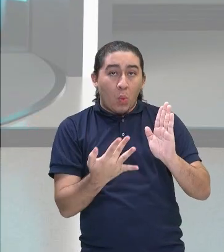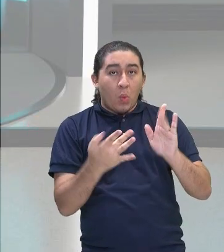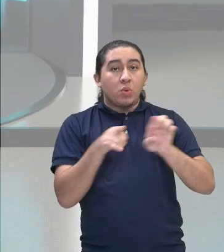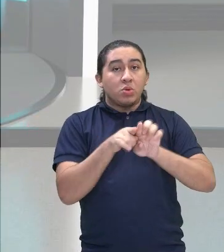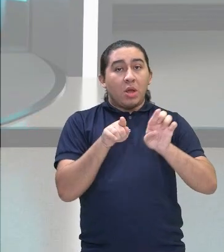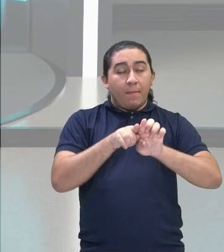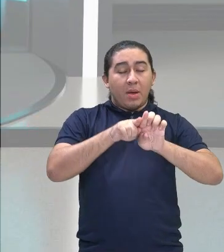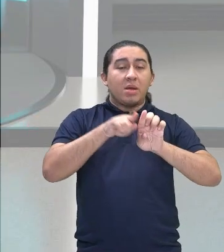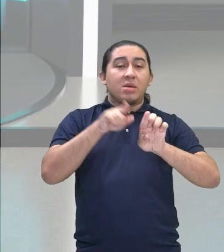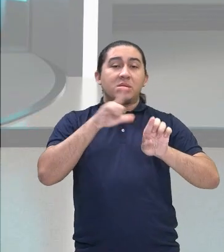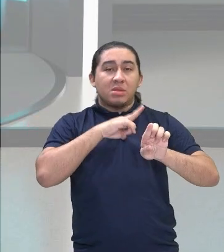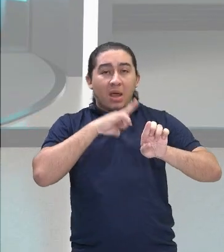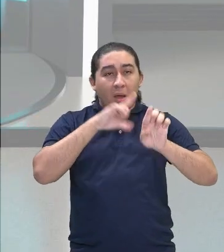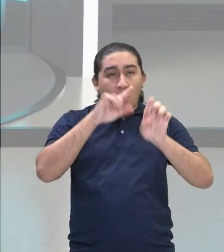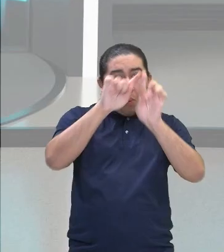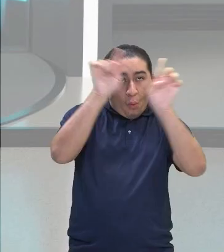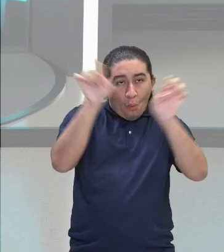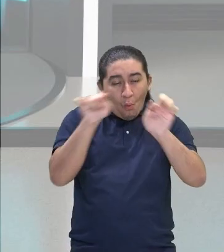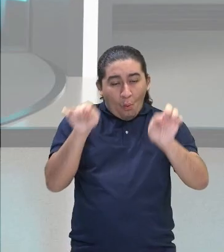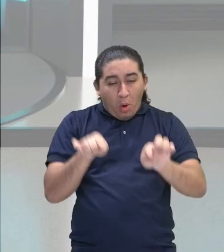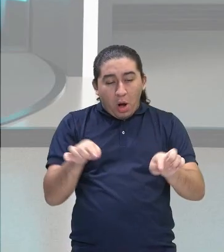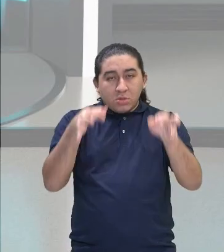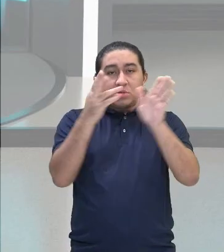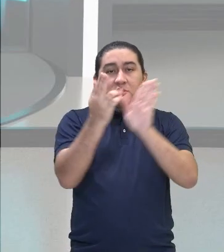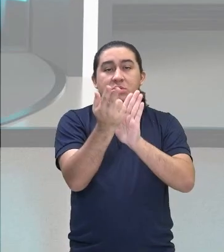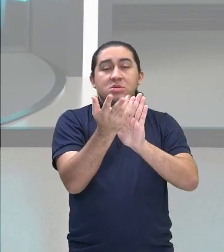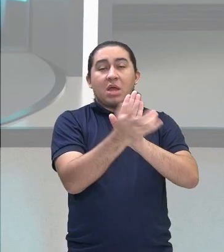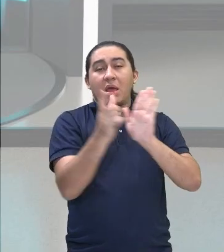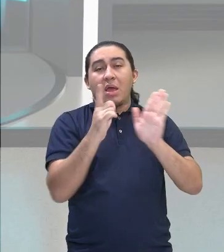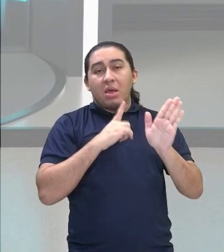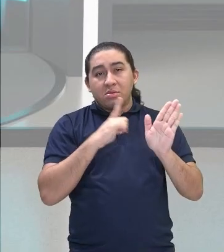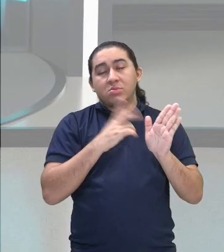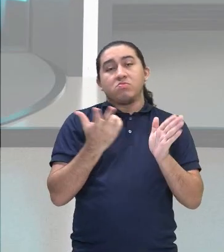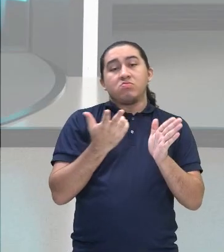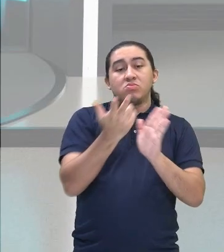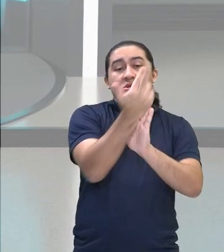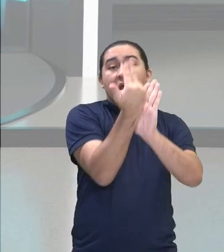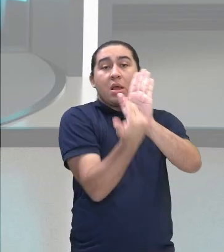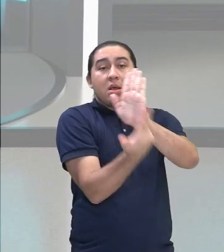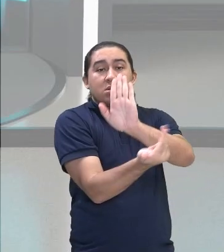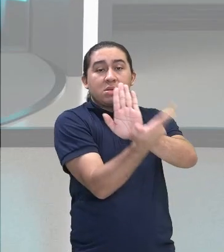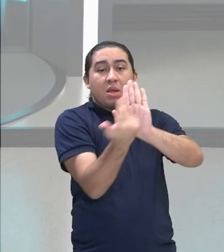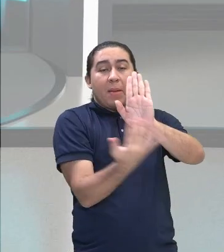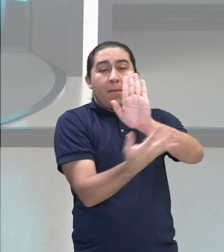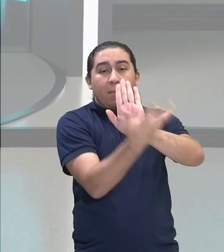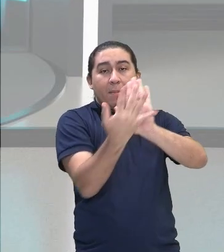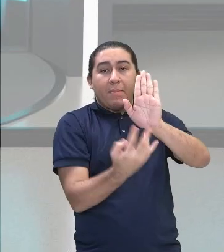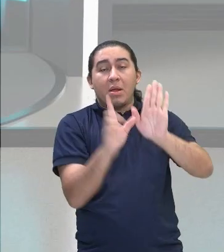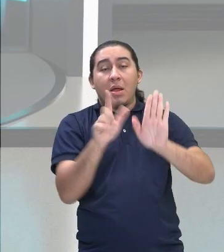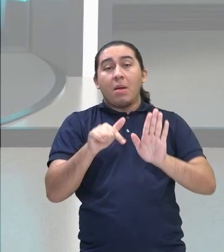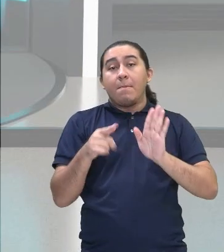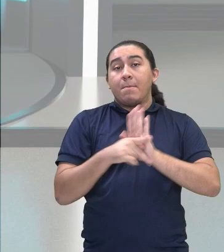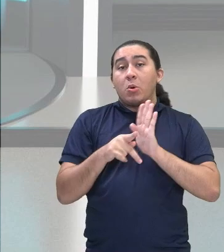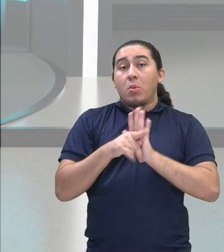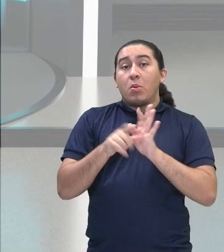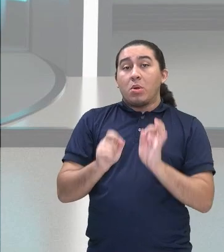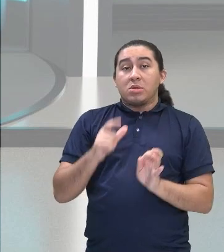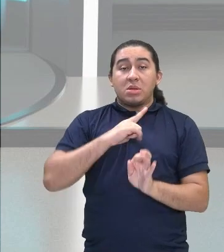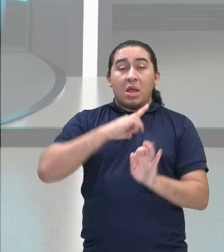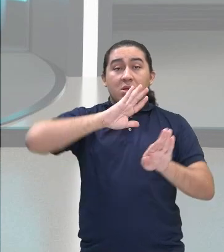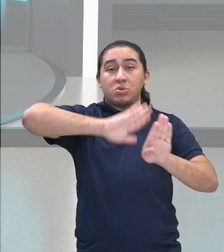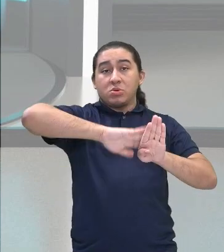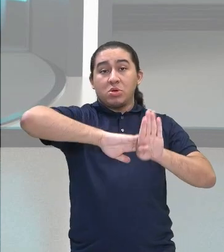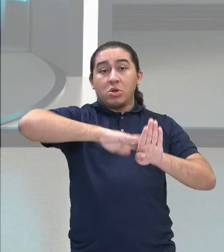Então, neste momento, a arte passou a significar a expressão da subjetividade do artista, expressão dos